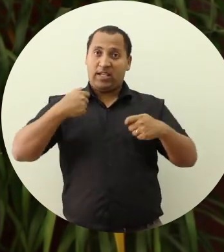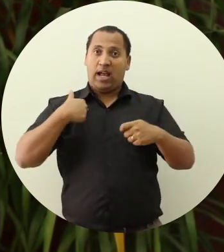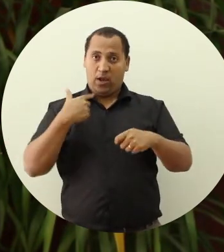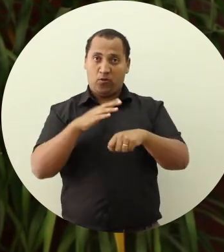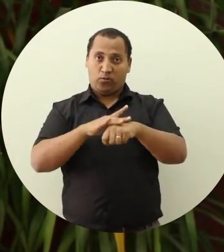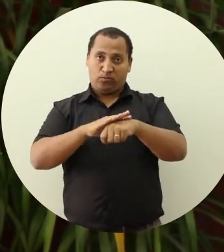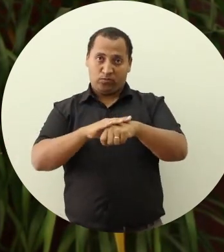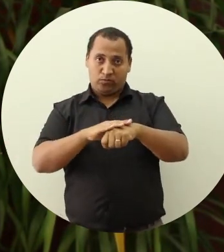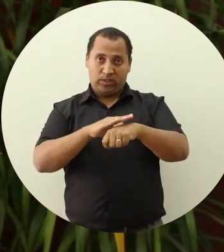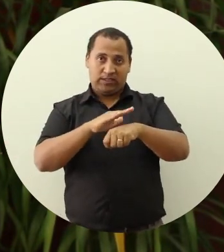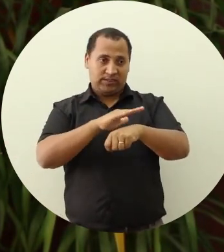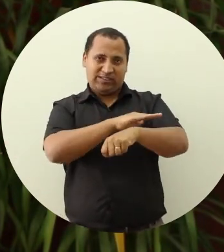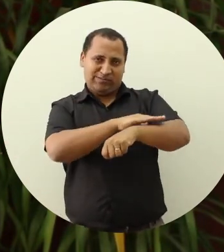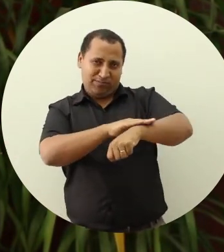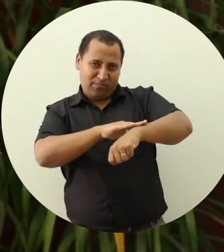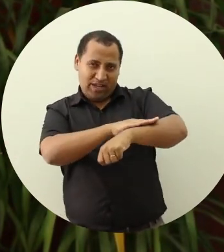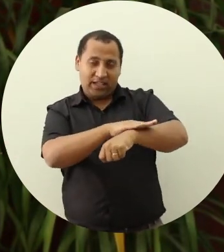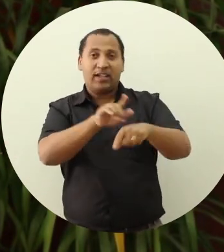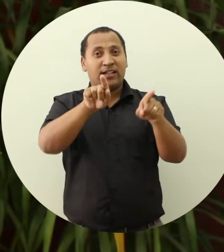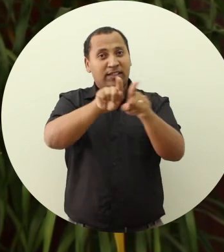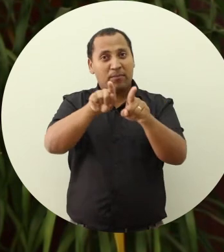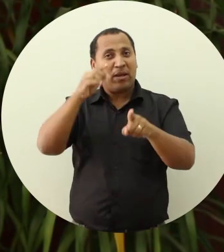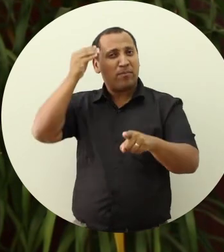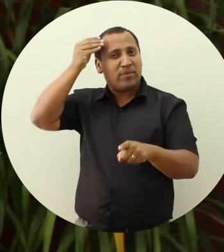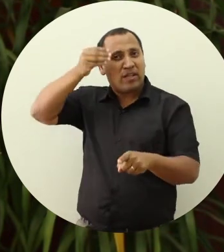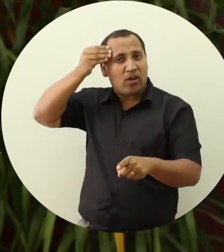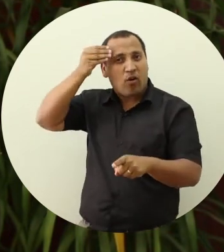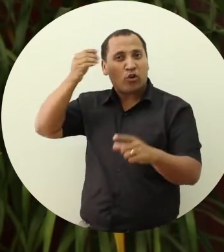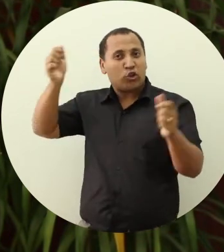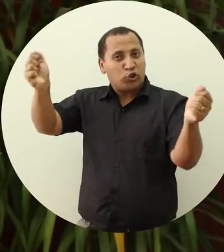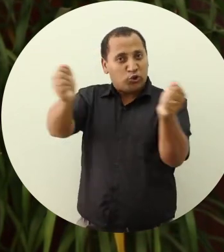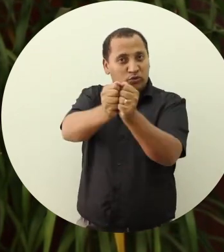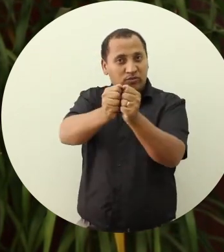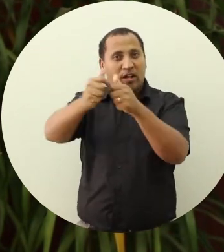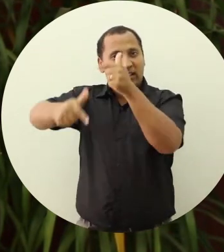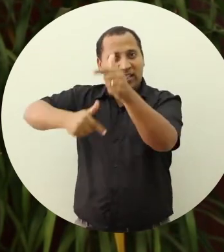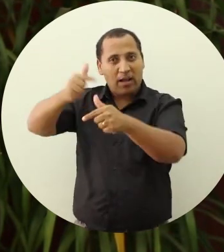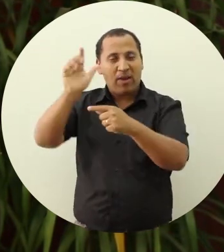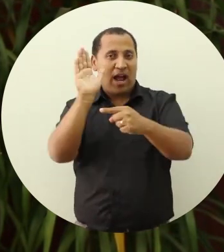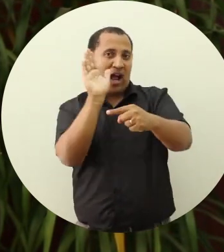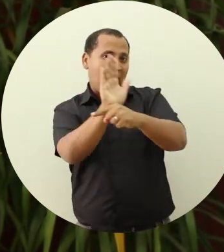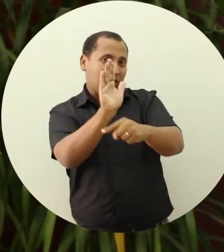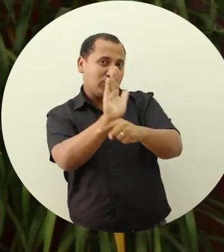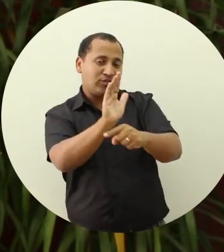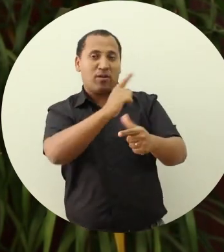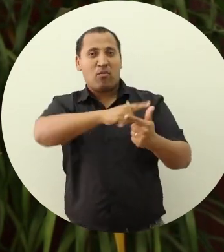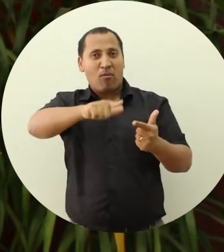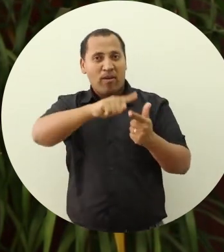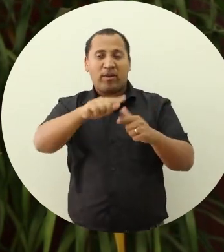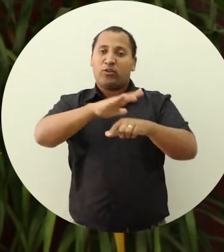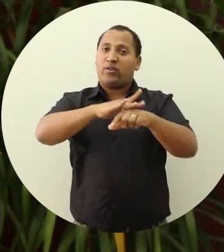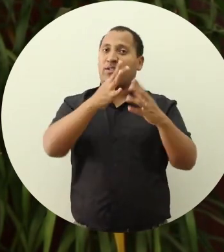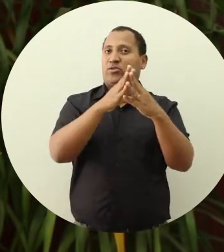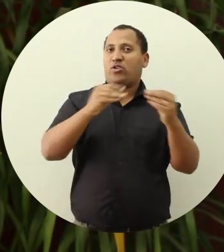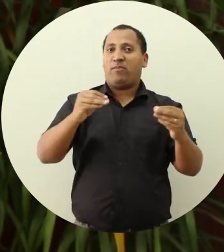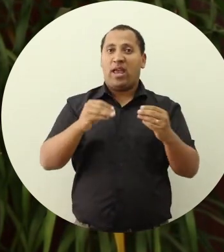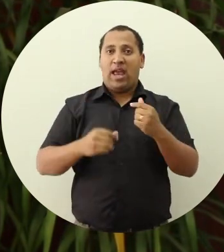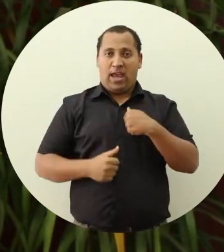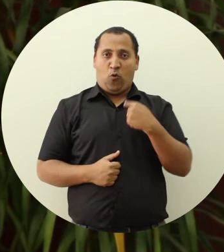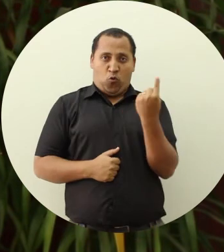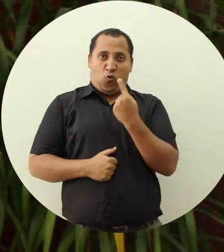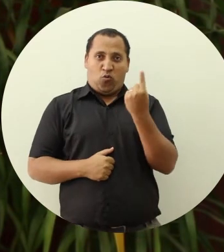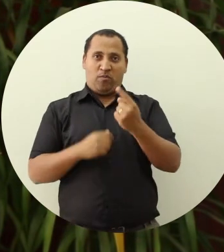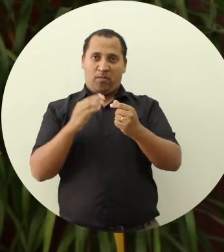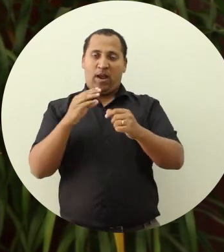equipe multidisciplinar, que é o psicólogo e o psiquiatra, para a gente poder ter um controle dessas doenças dermatológicas. Porque somente o dermatologista